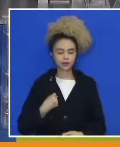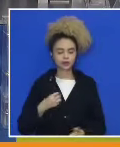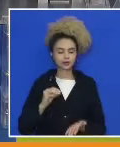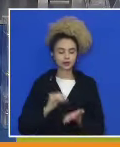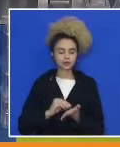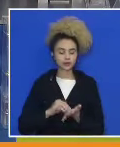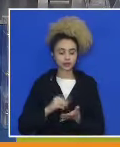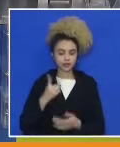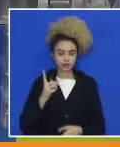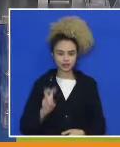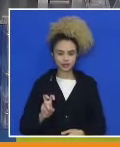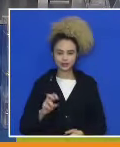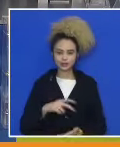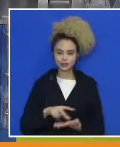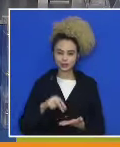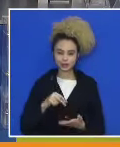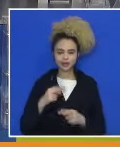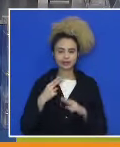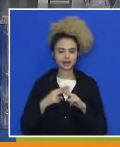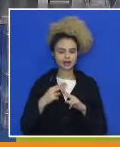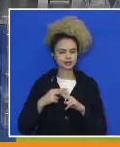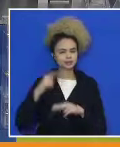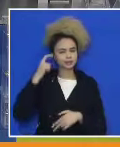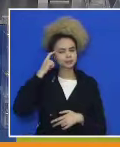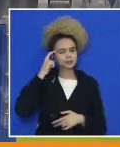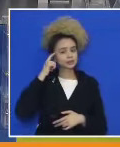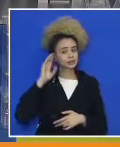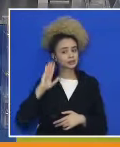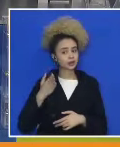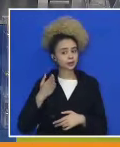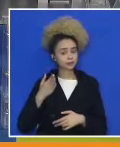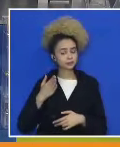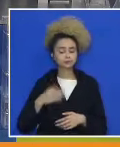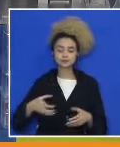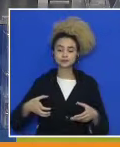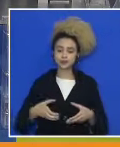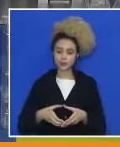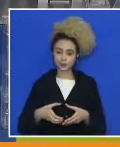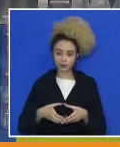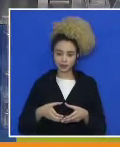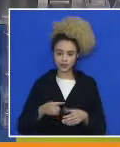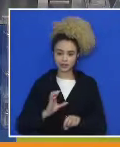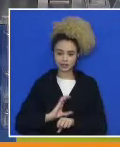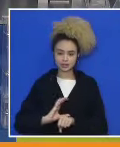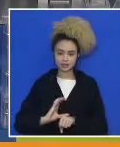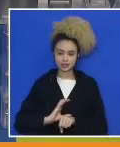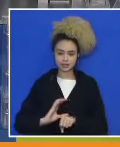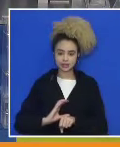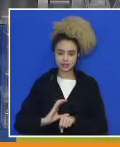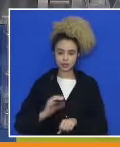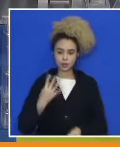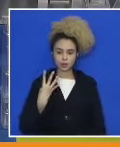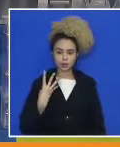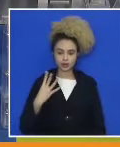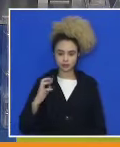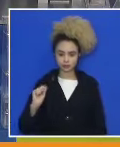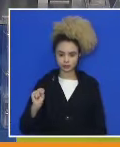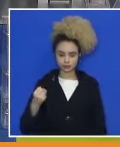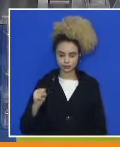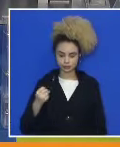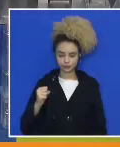15. Loterias Caixa, já pensou? Bola cinza, número 48. Cinza, 48.